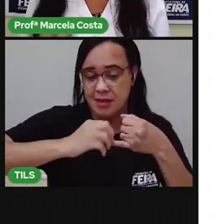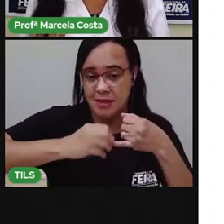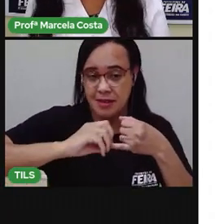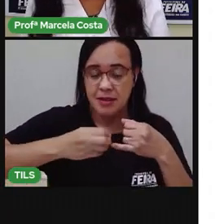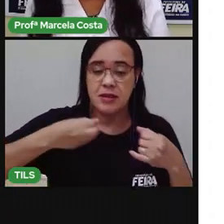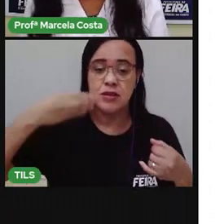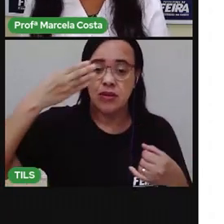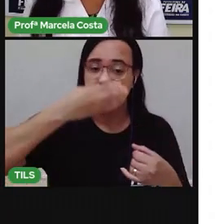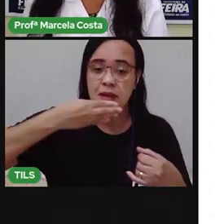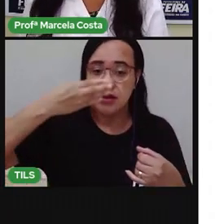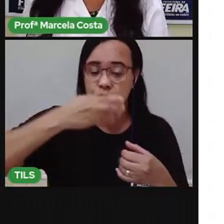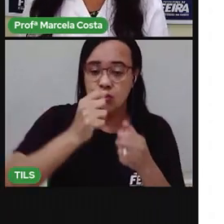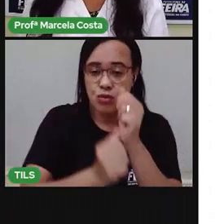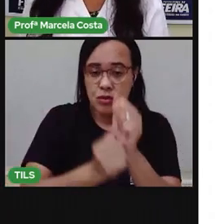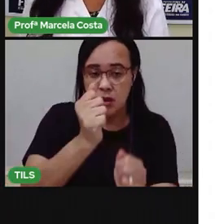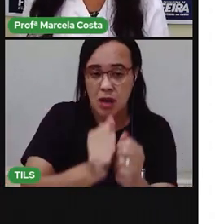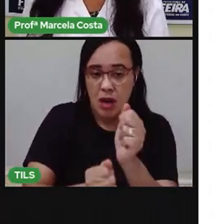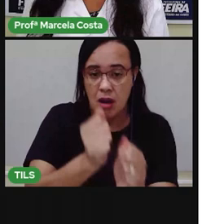açúcar, arroz,